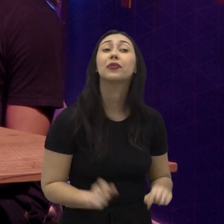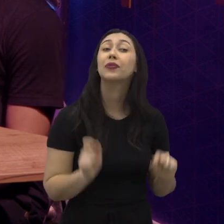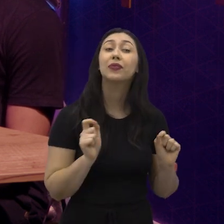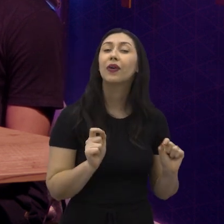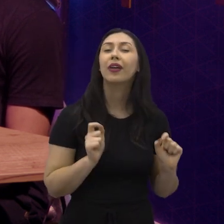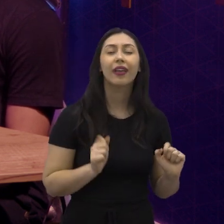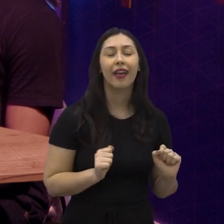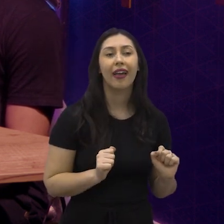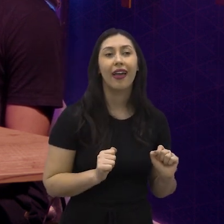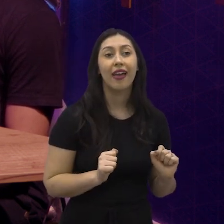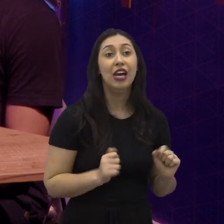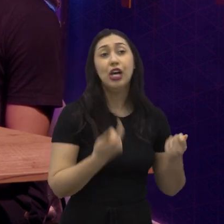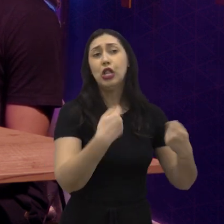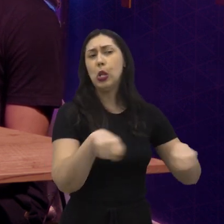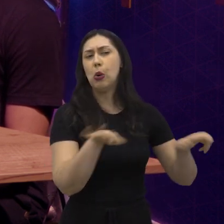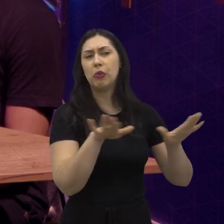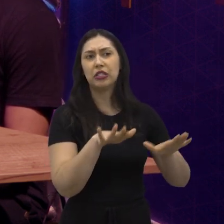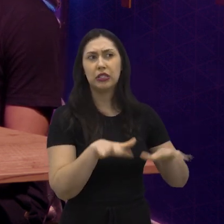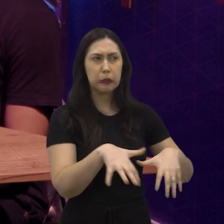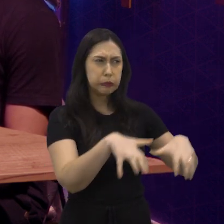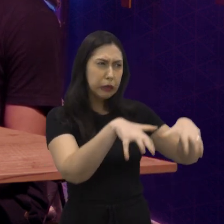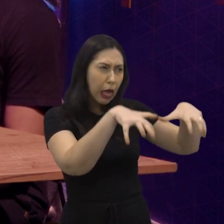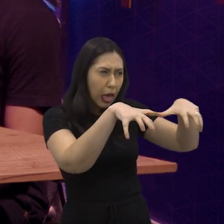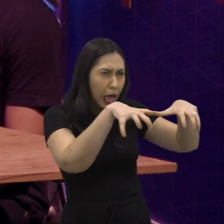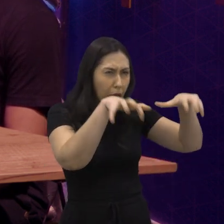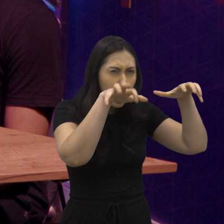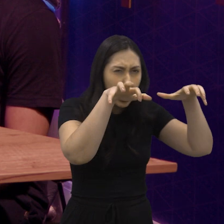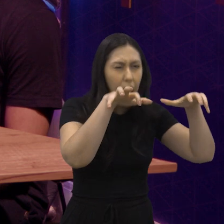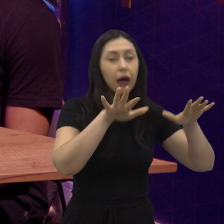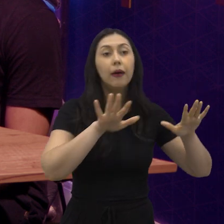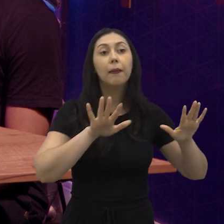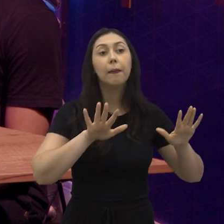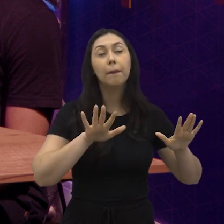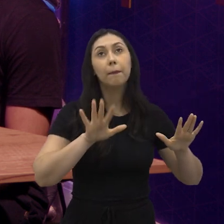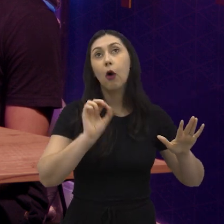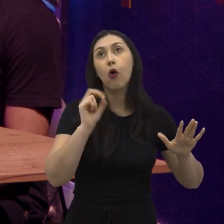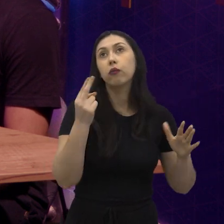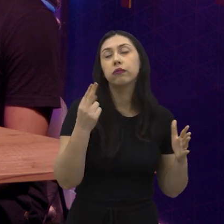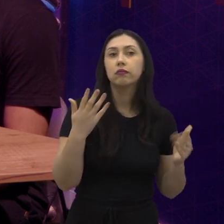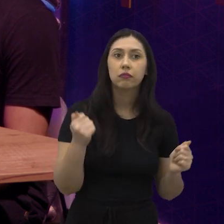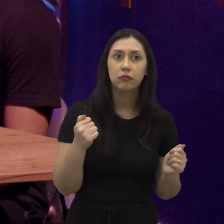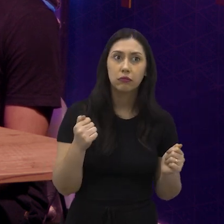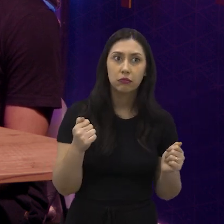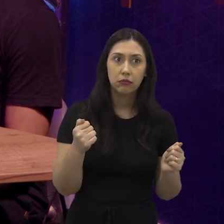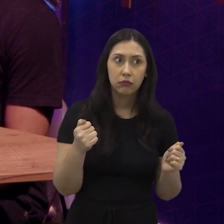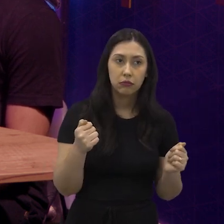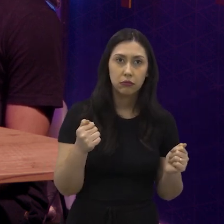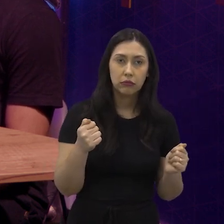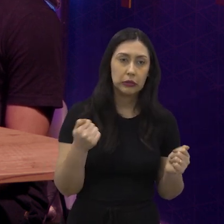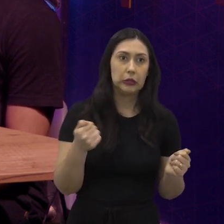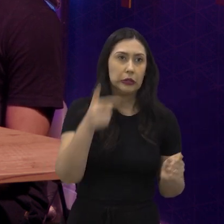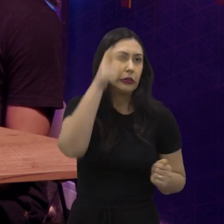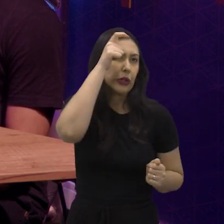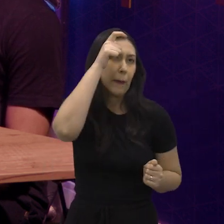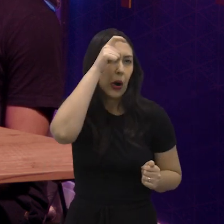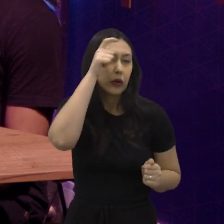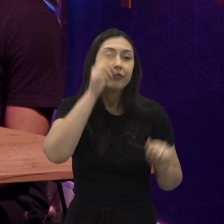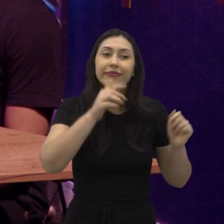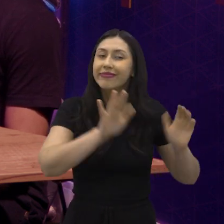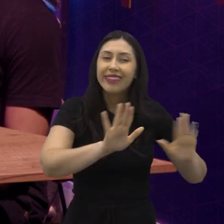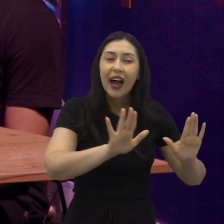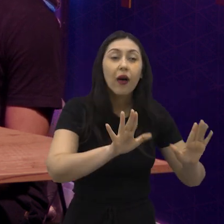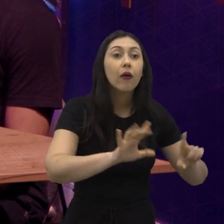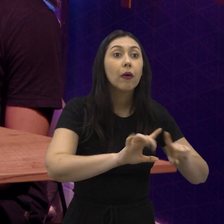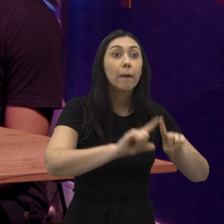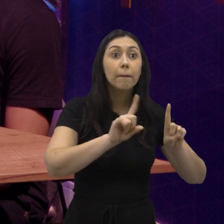terror que não necessariamente vai ter ali um monstro ou vai ter, né, alguma criatura, alguma entidade, mas é